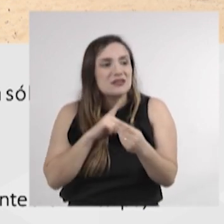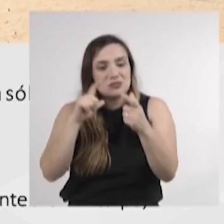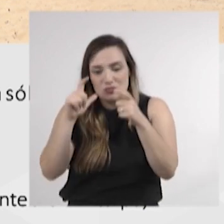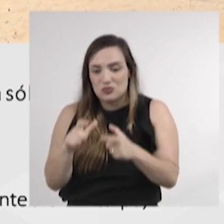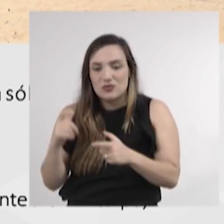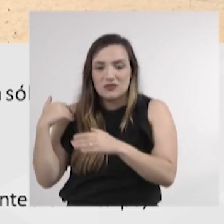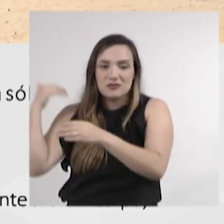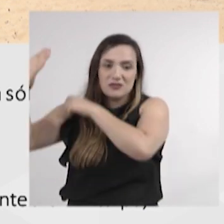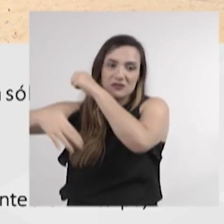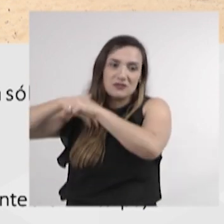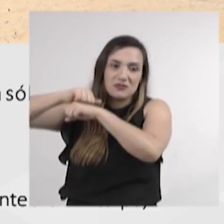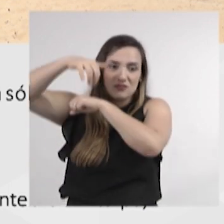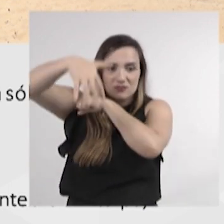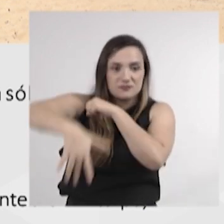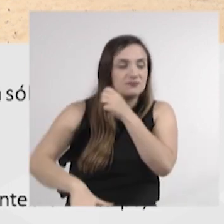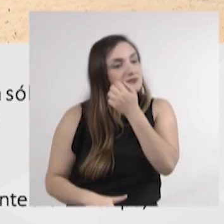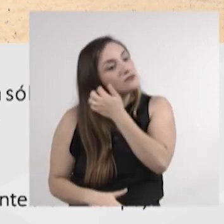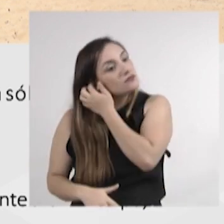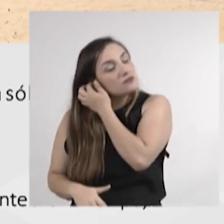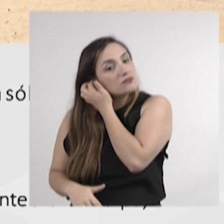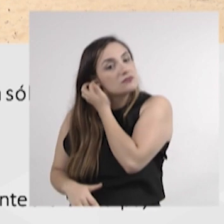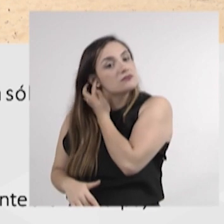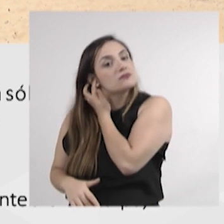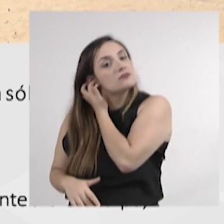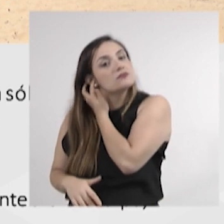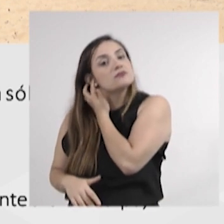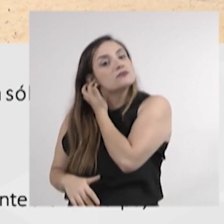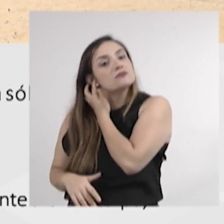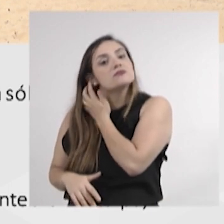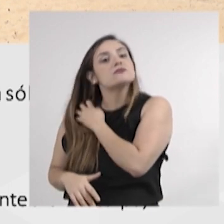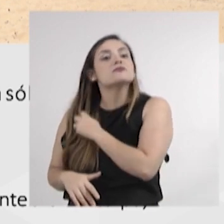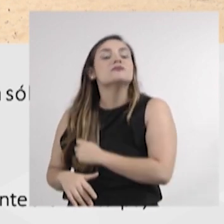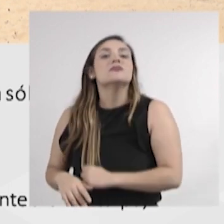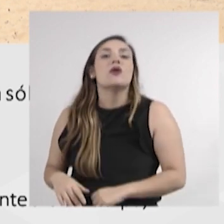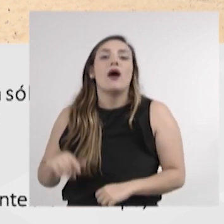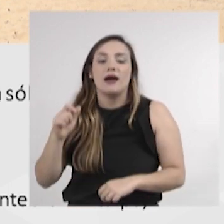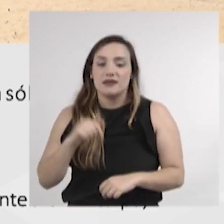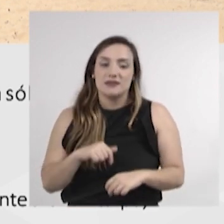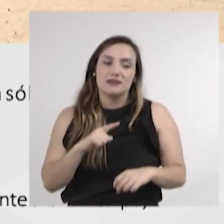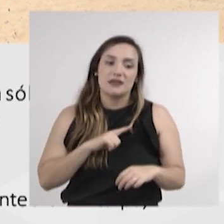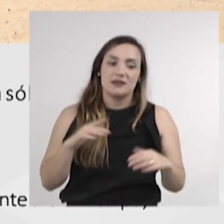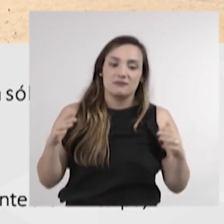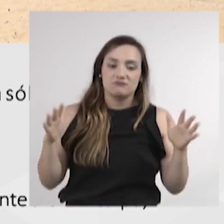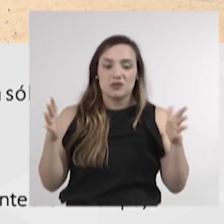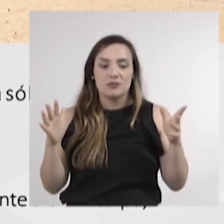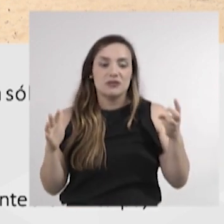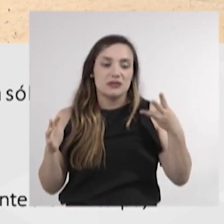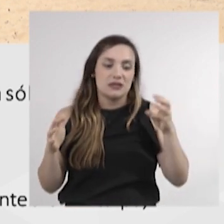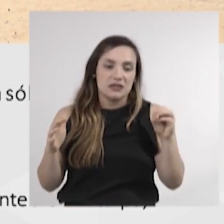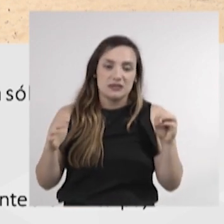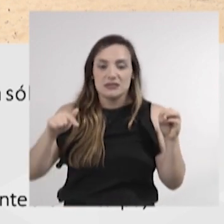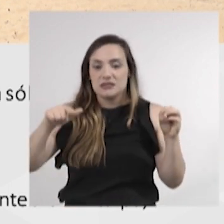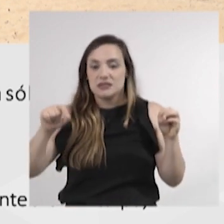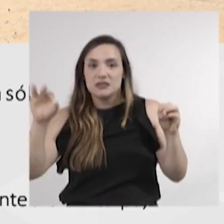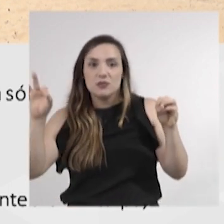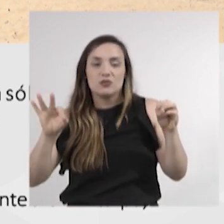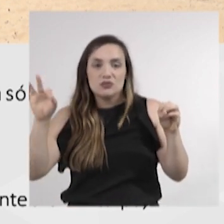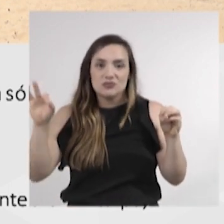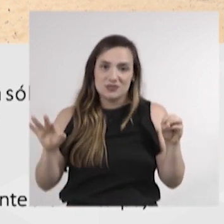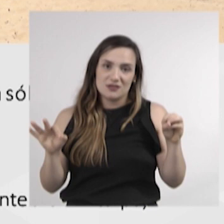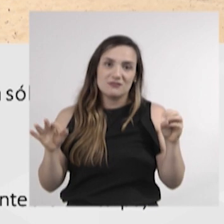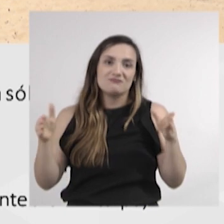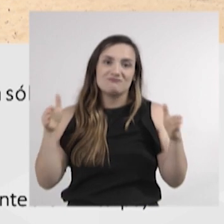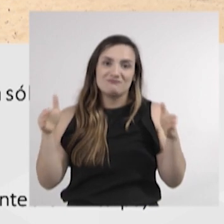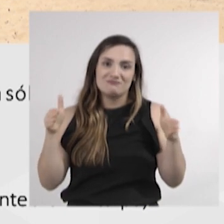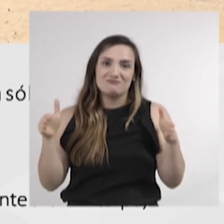reservatório. Na descarga em suspensão, o teor de areias oscila entre 30% e 70%. Ou seja, na melhor das hipóteses já é 30%.